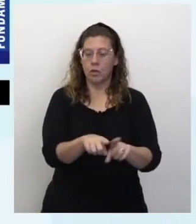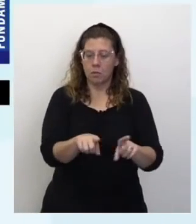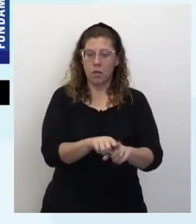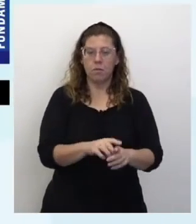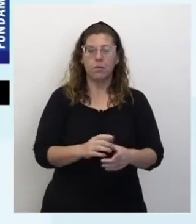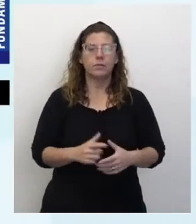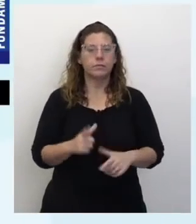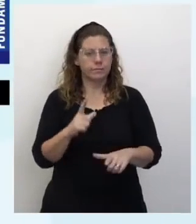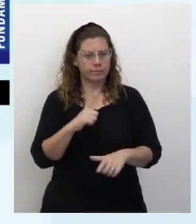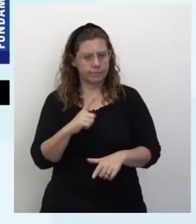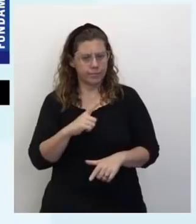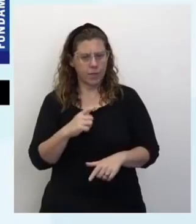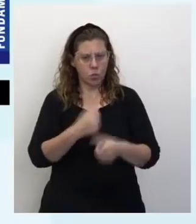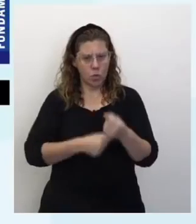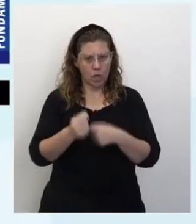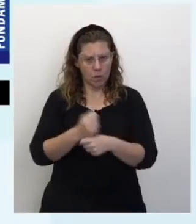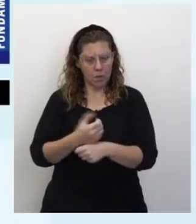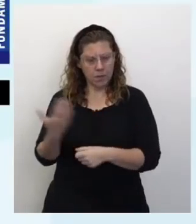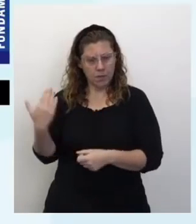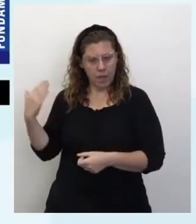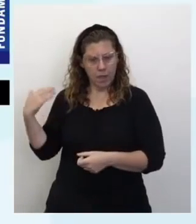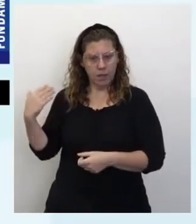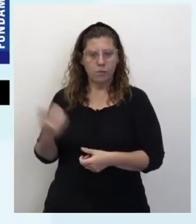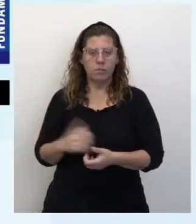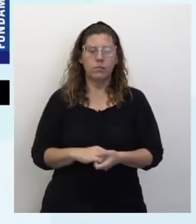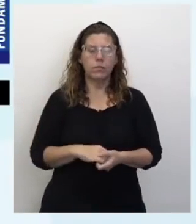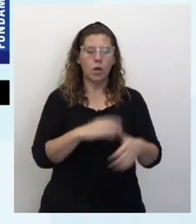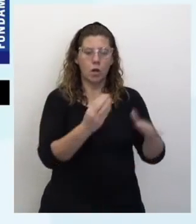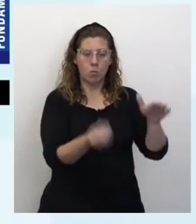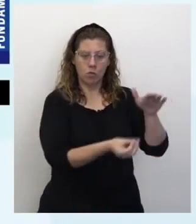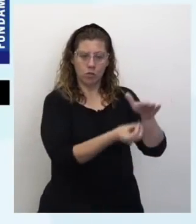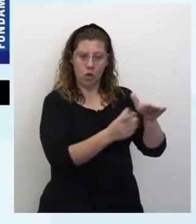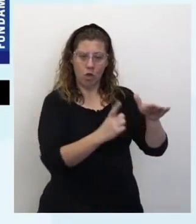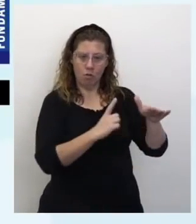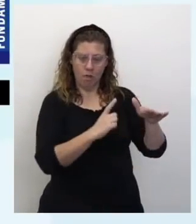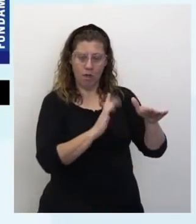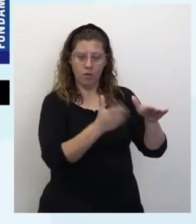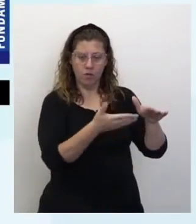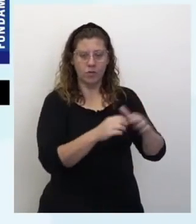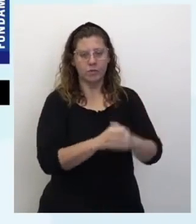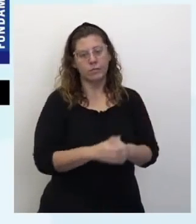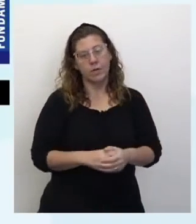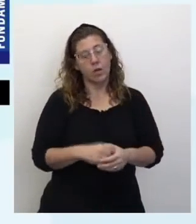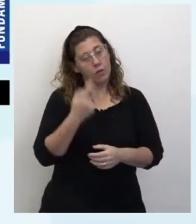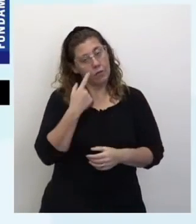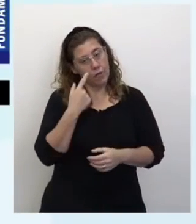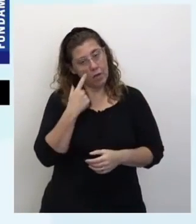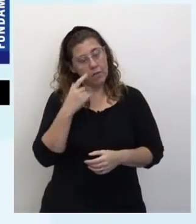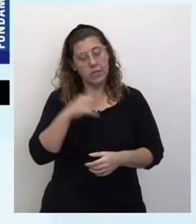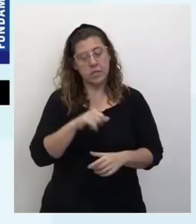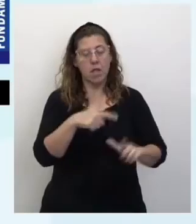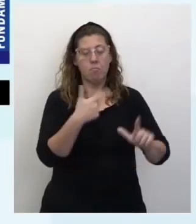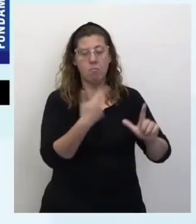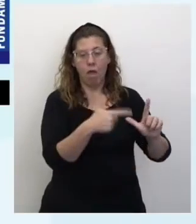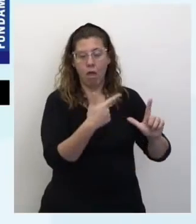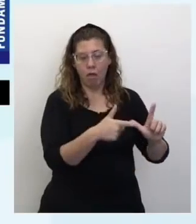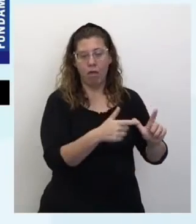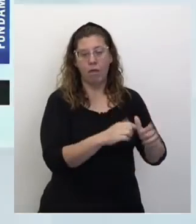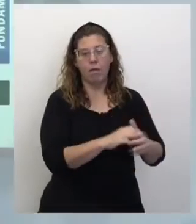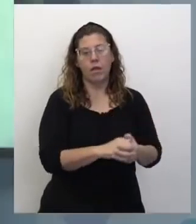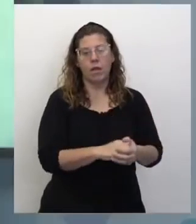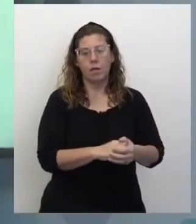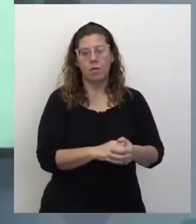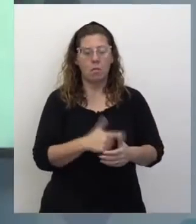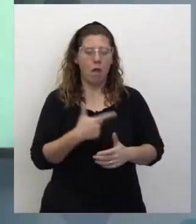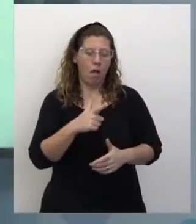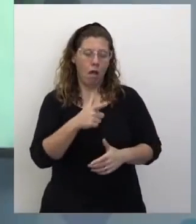sobre memes aí do ano passado, tá lá no repositório. Então, às vezes a gente vai ver, então, se o meme aí, às vezes o meme funciona de uma